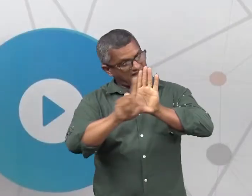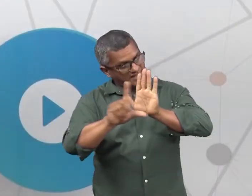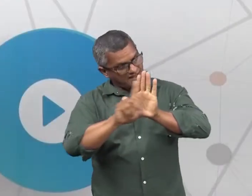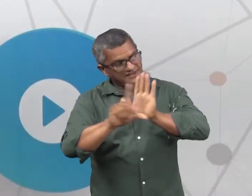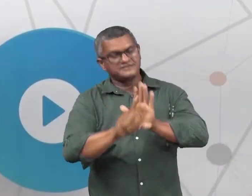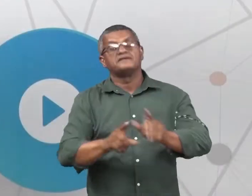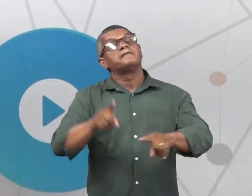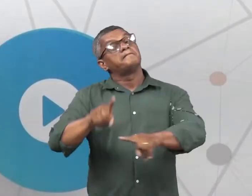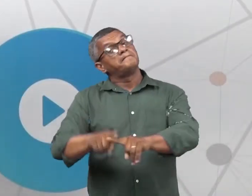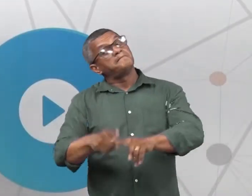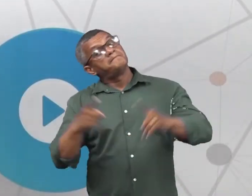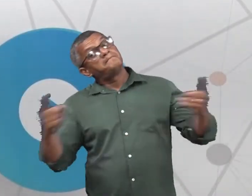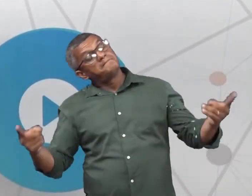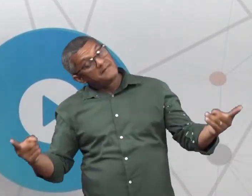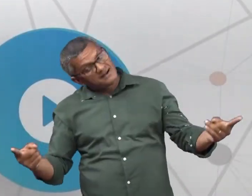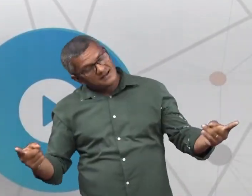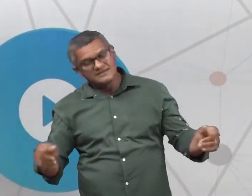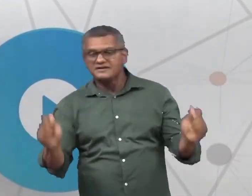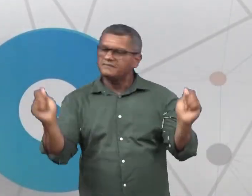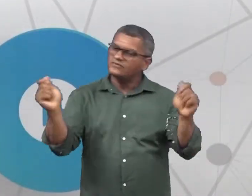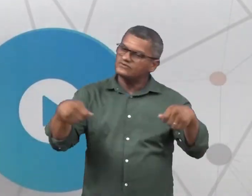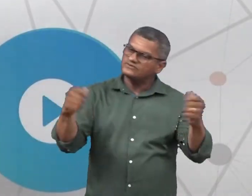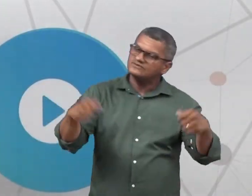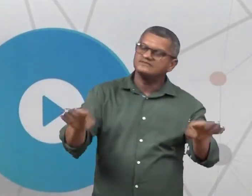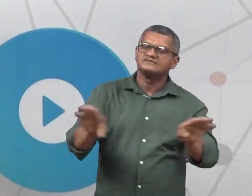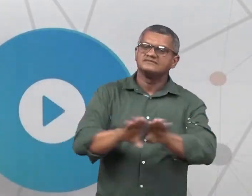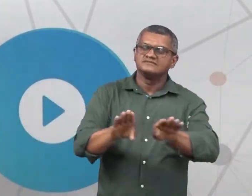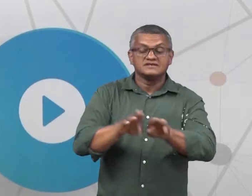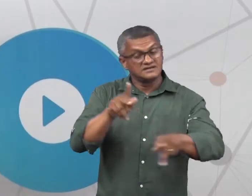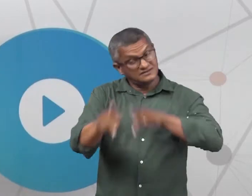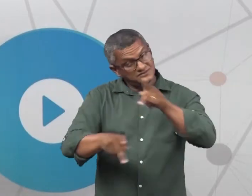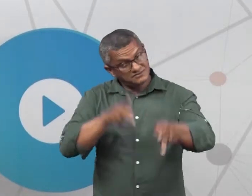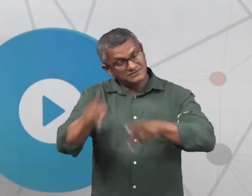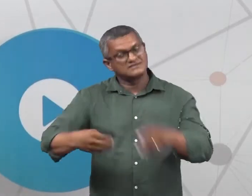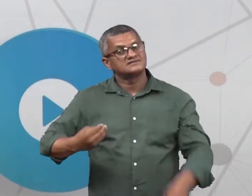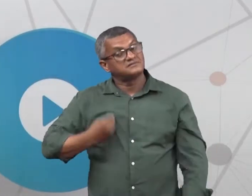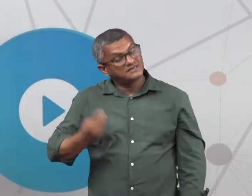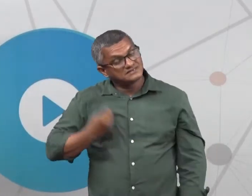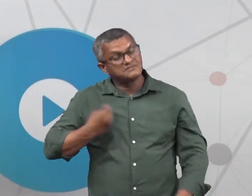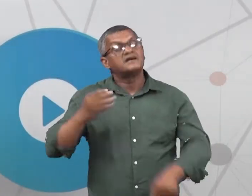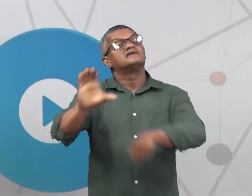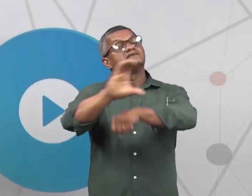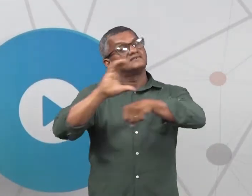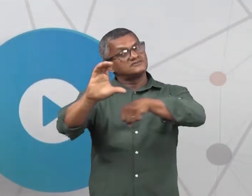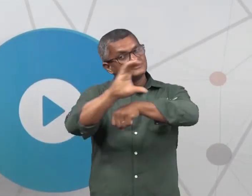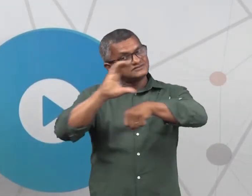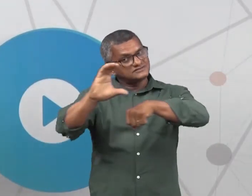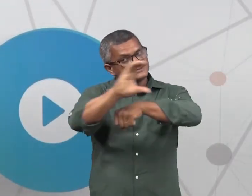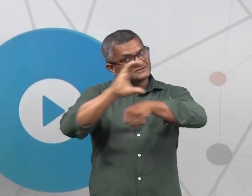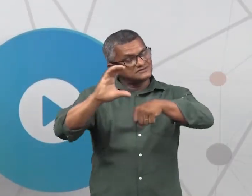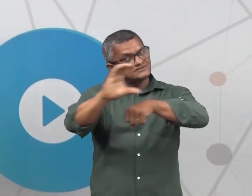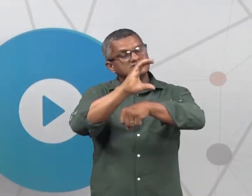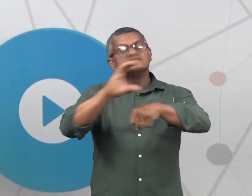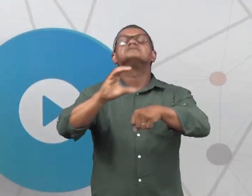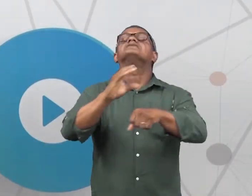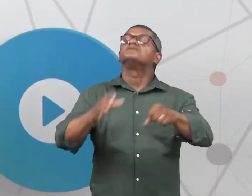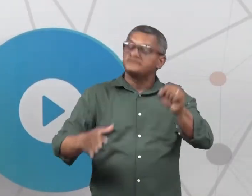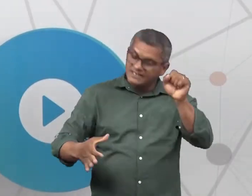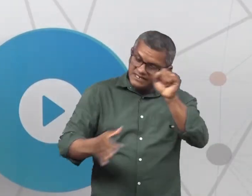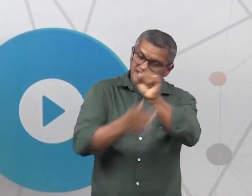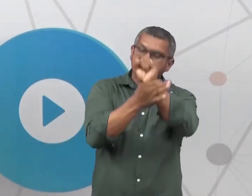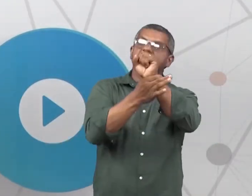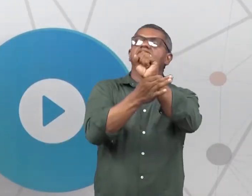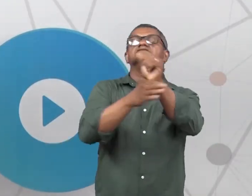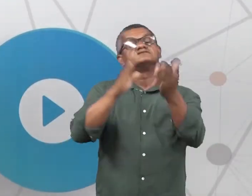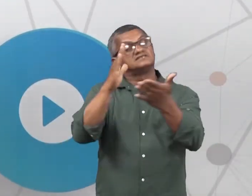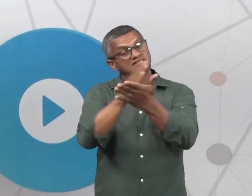leis, mas há também possibilidades da população participar. No caso, a nossa Constituição Federal,